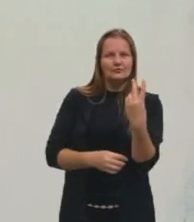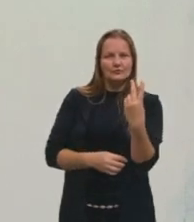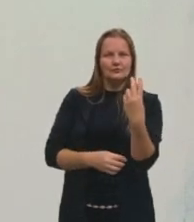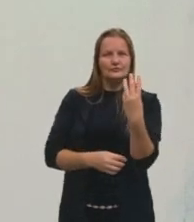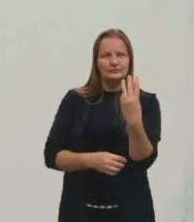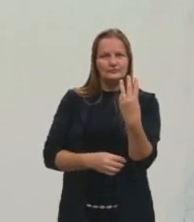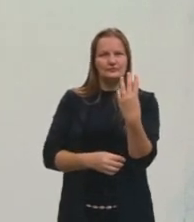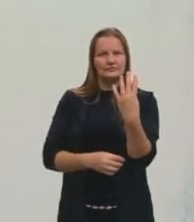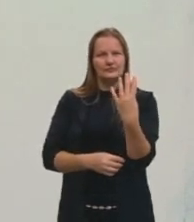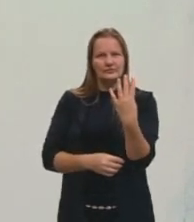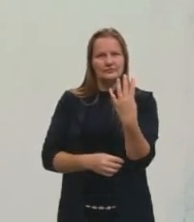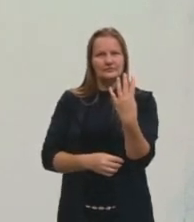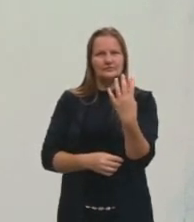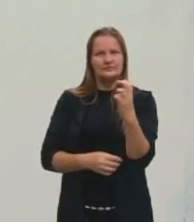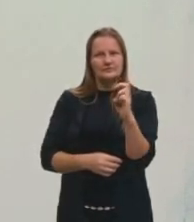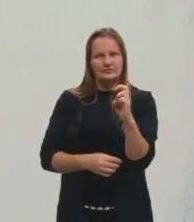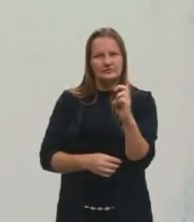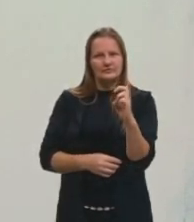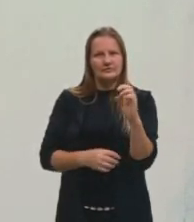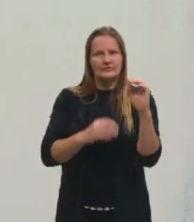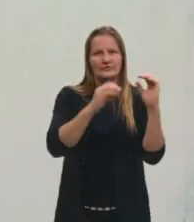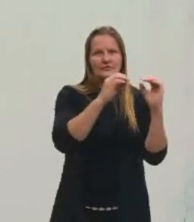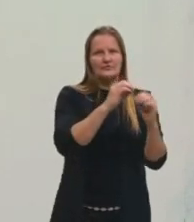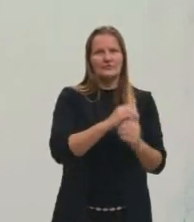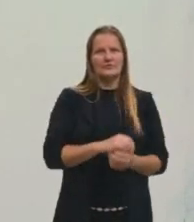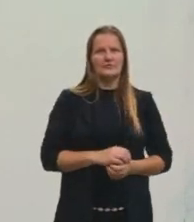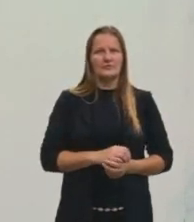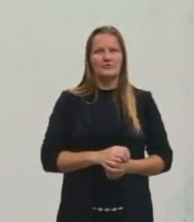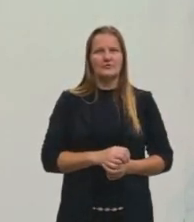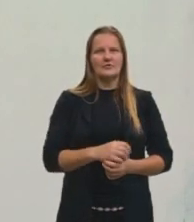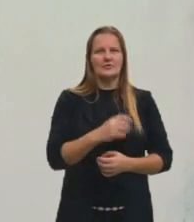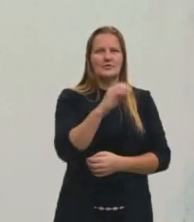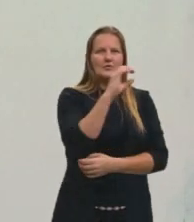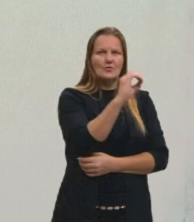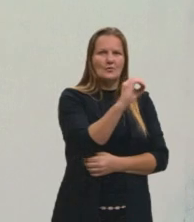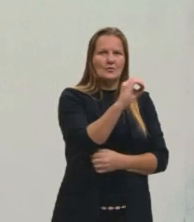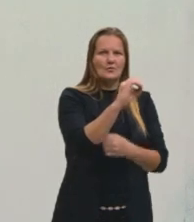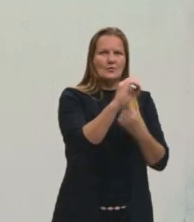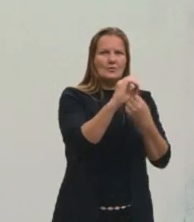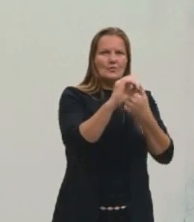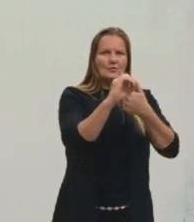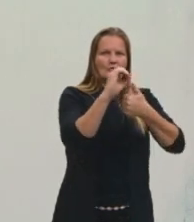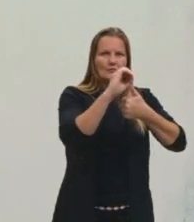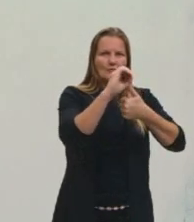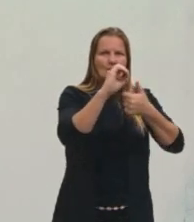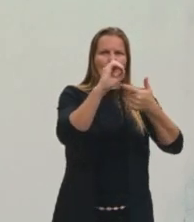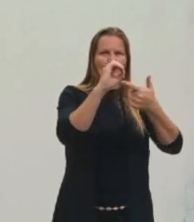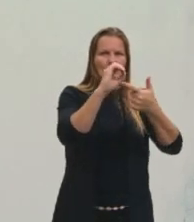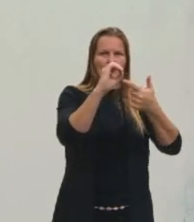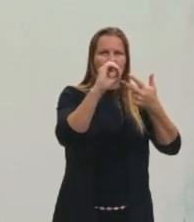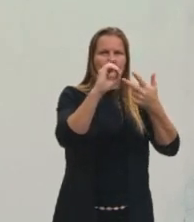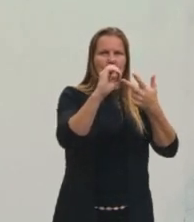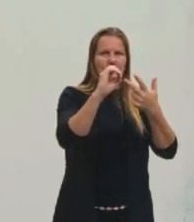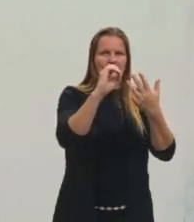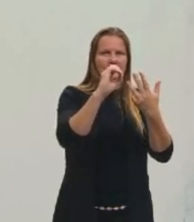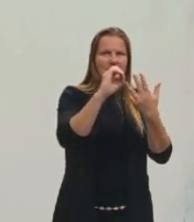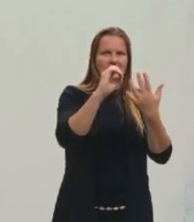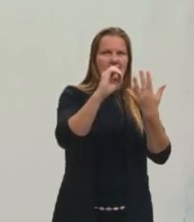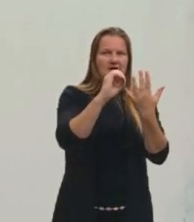vezes um vezes um vezes um vezes um um agora a gente acrescenta o número de zeros que a gente sabe